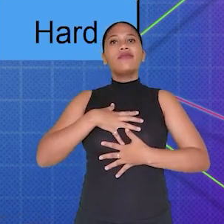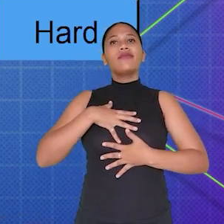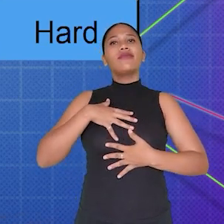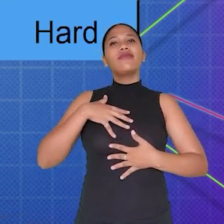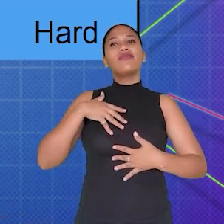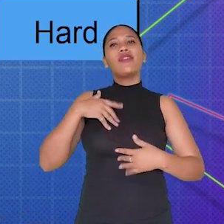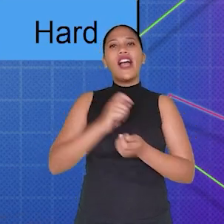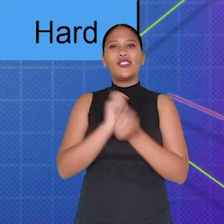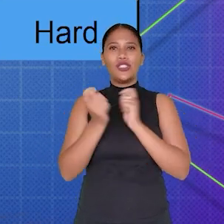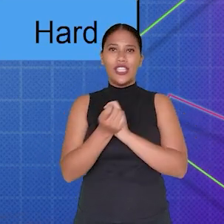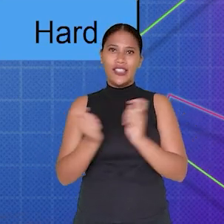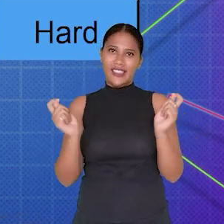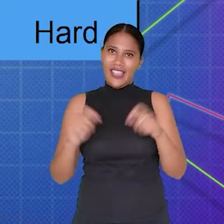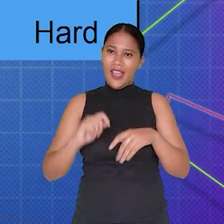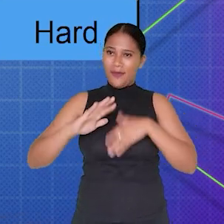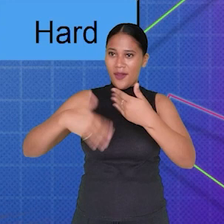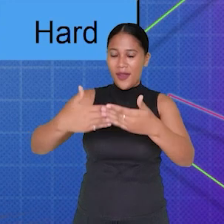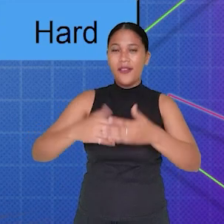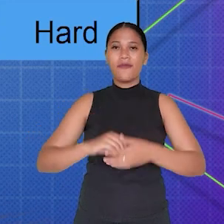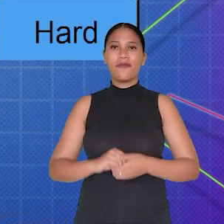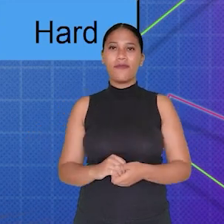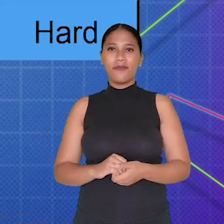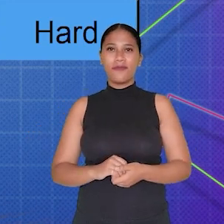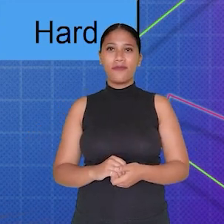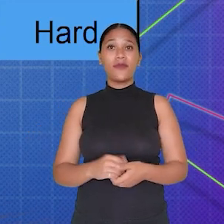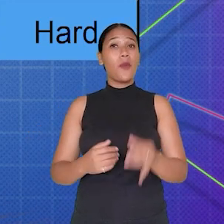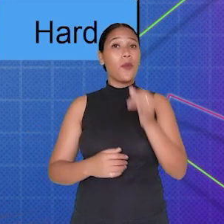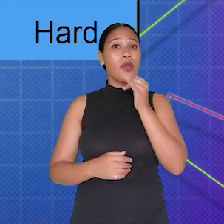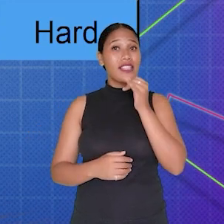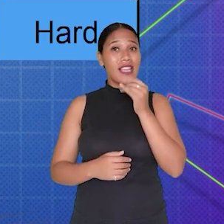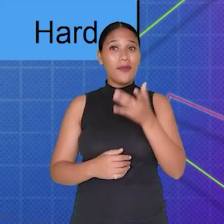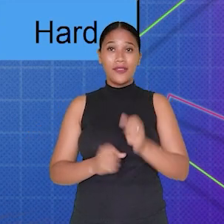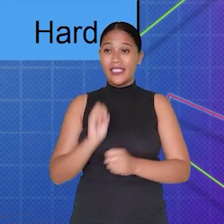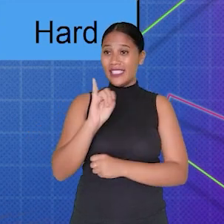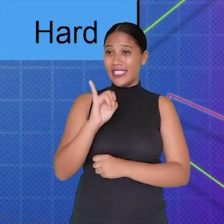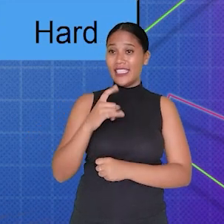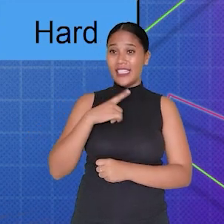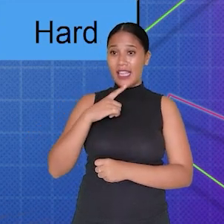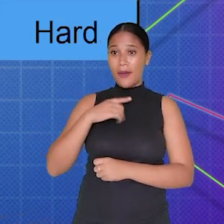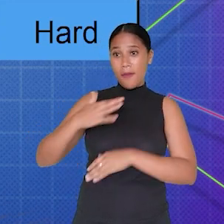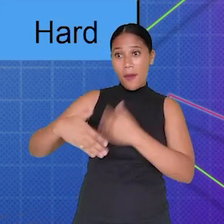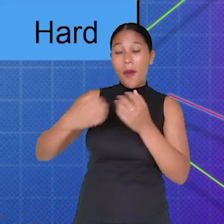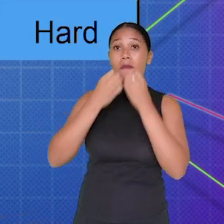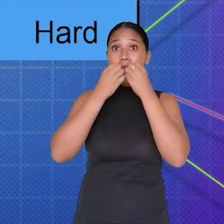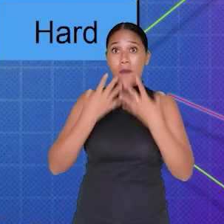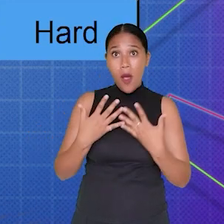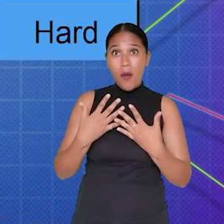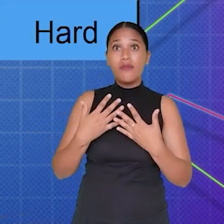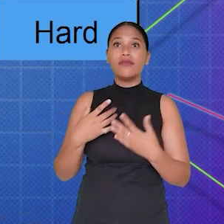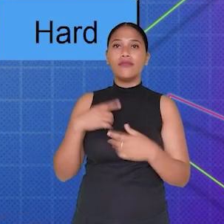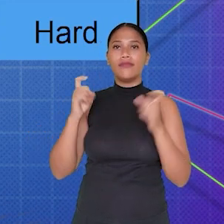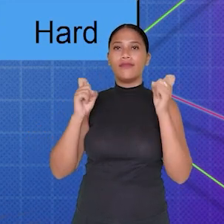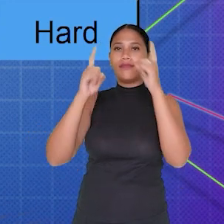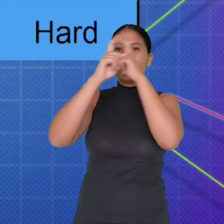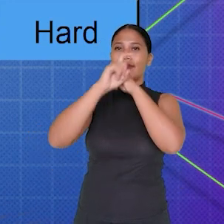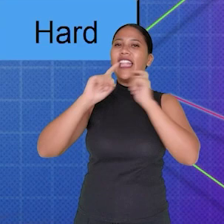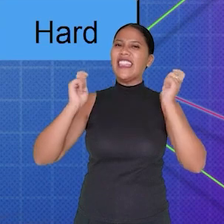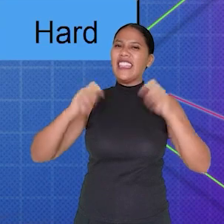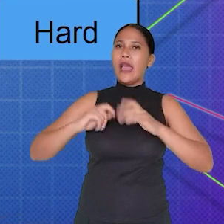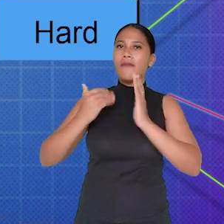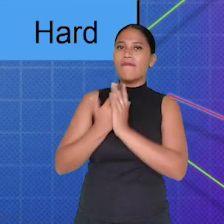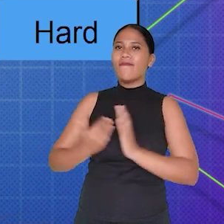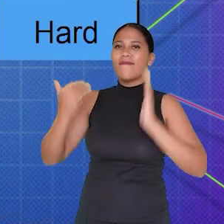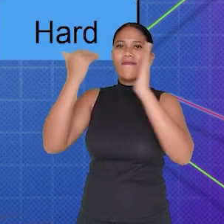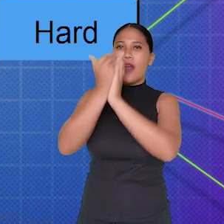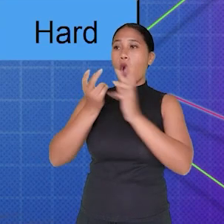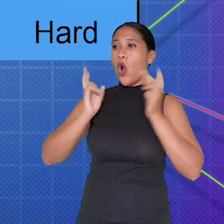de dificuldade pode ser ajustado de acordo com o progresso do jogador. Por exemplo, se o jogador estiver progredindo bem no jogo, a